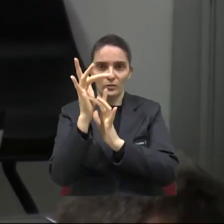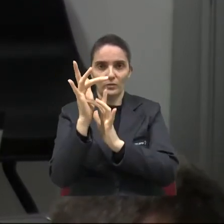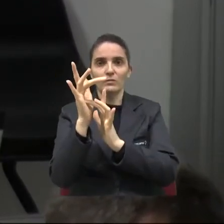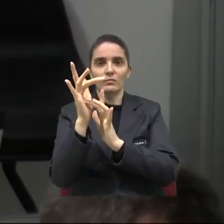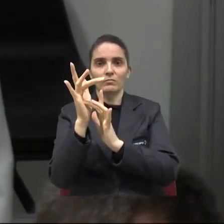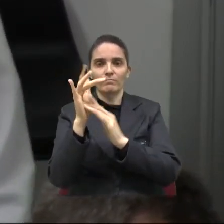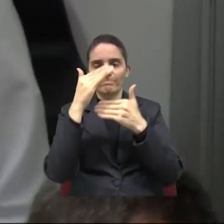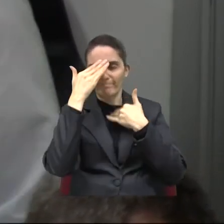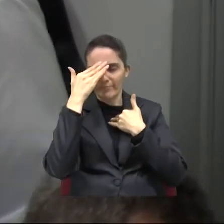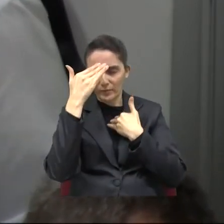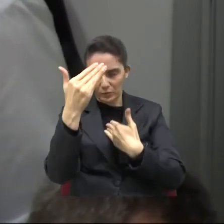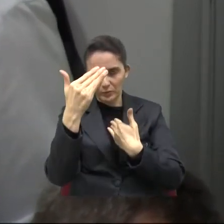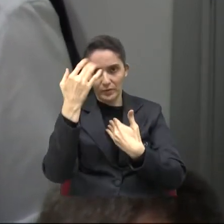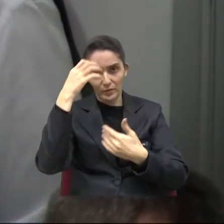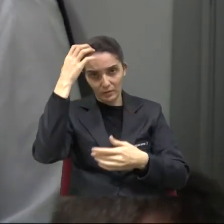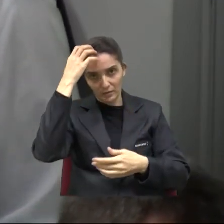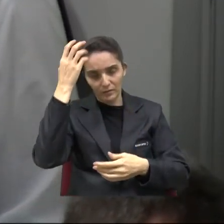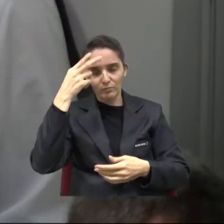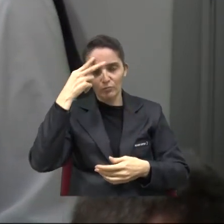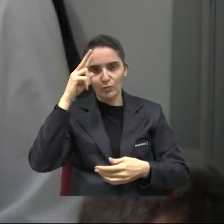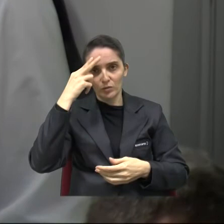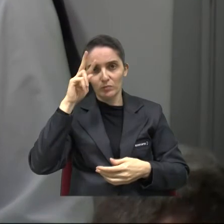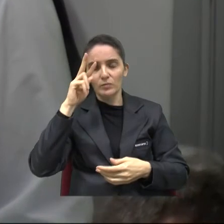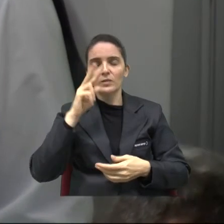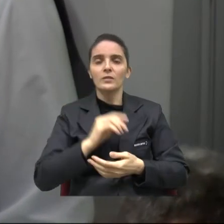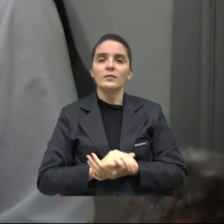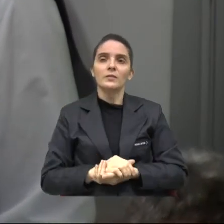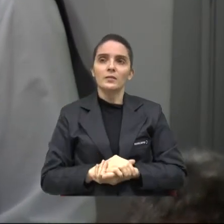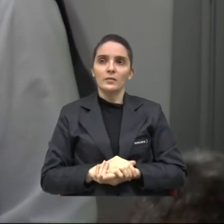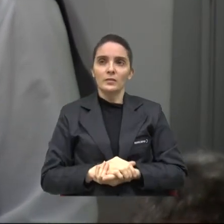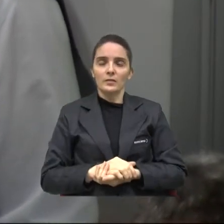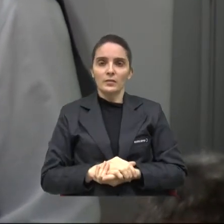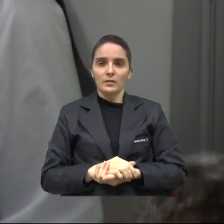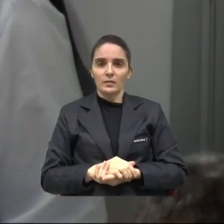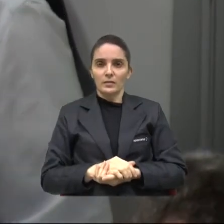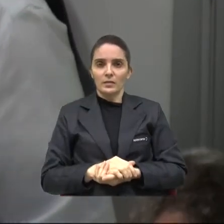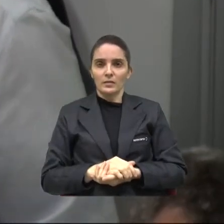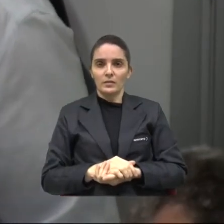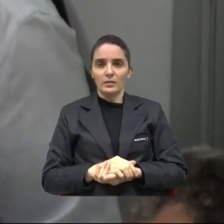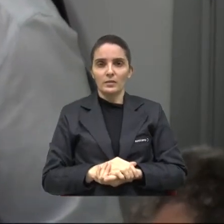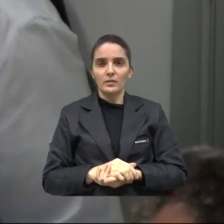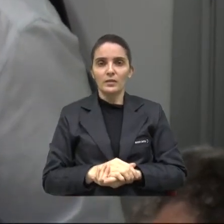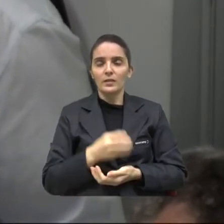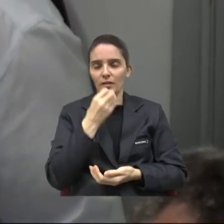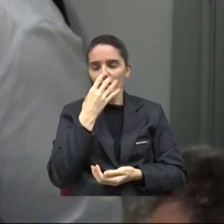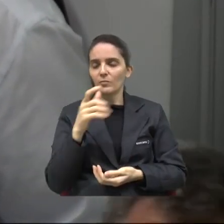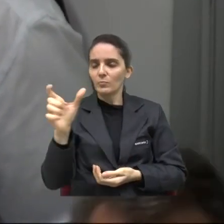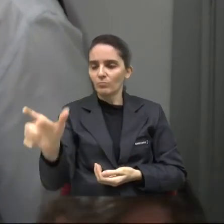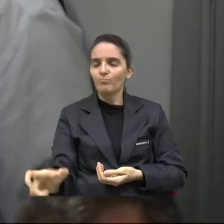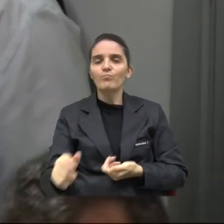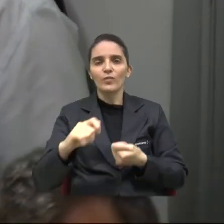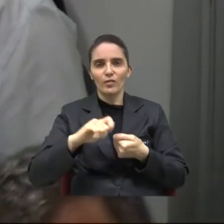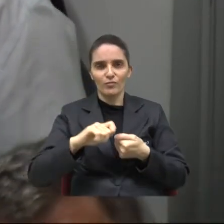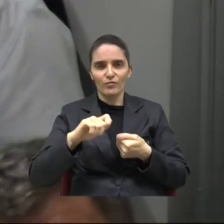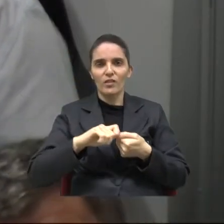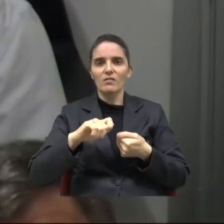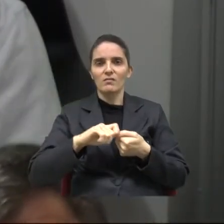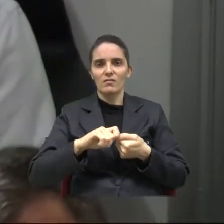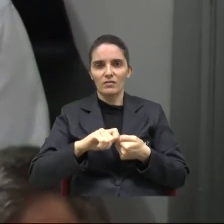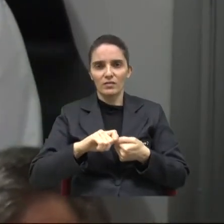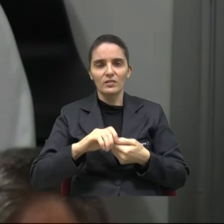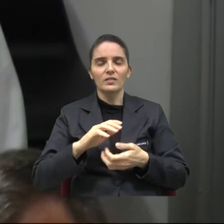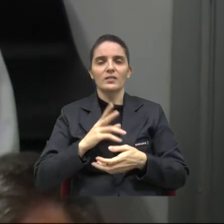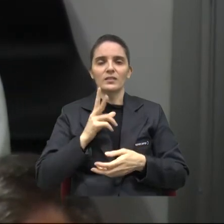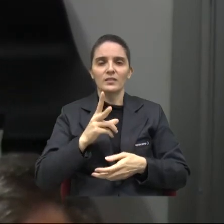Então, obrigado pela lembrança, Darcy. Era algo que era peculiar dele, ele não fazia um culto sem louvar a